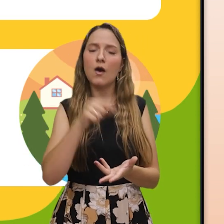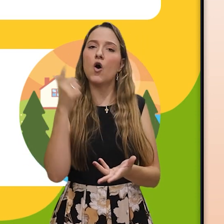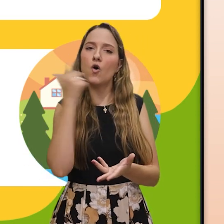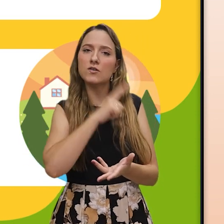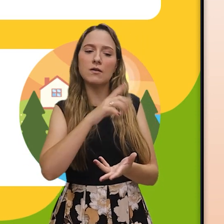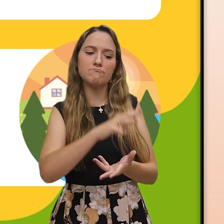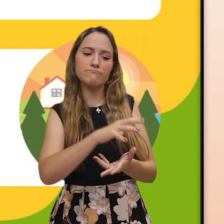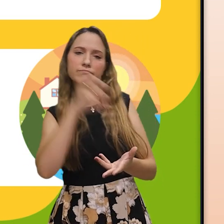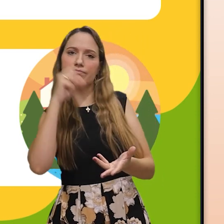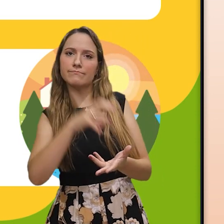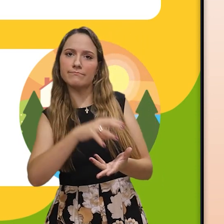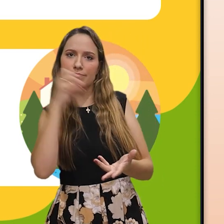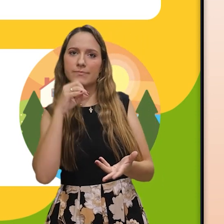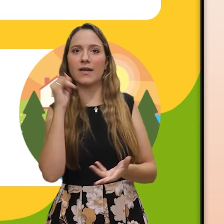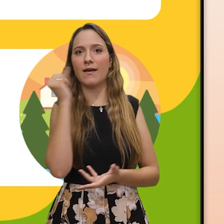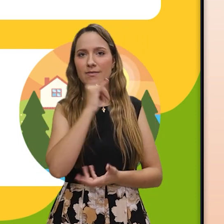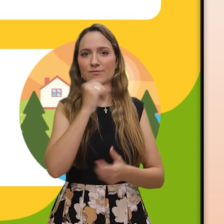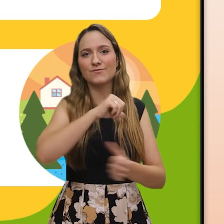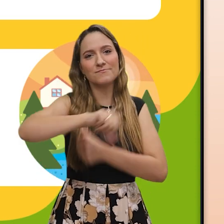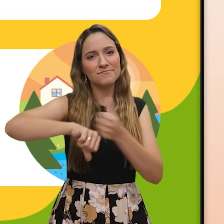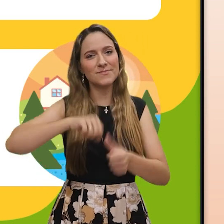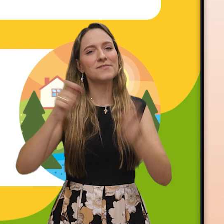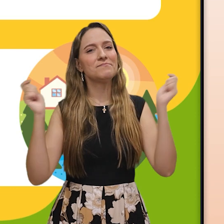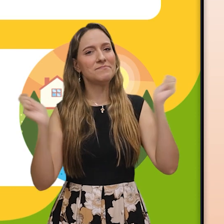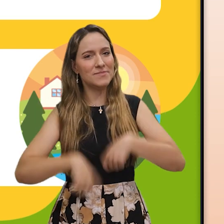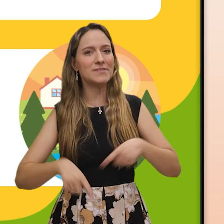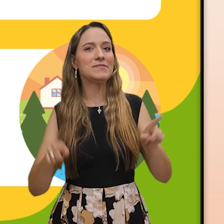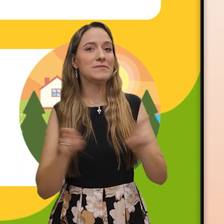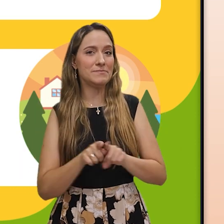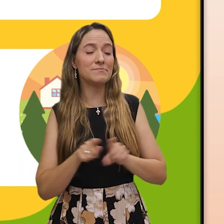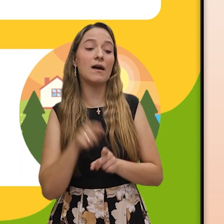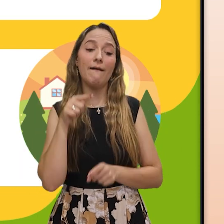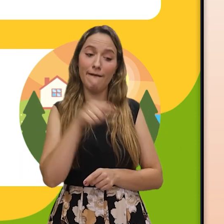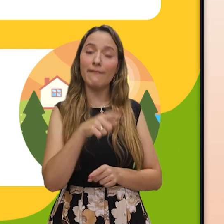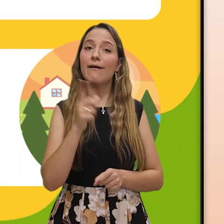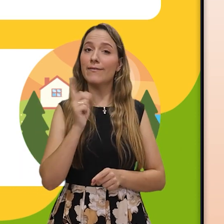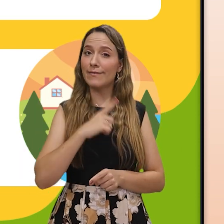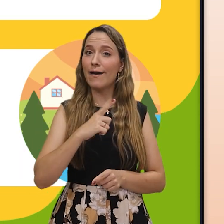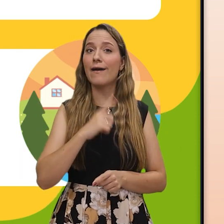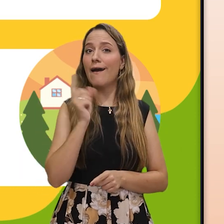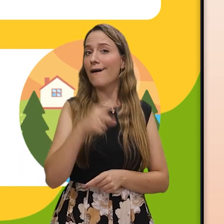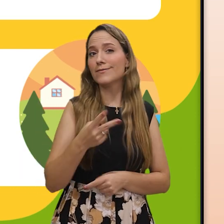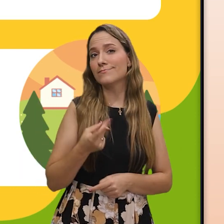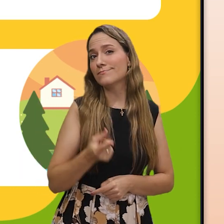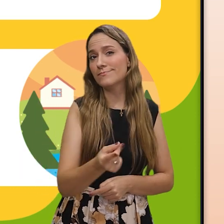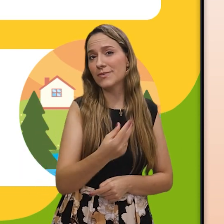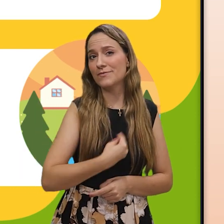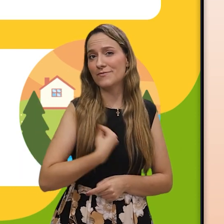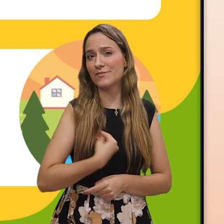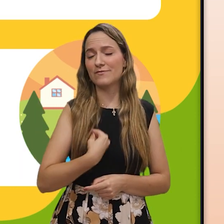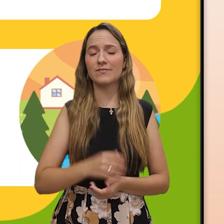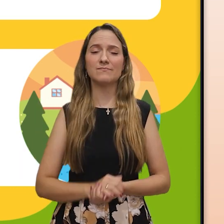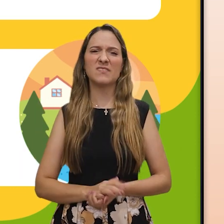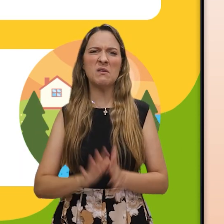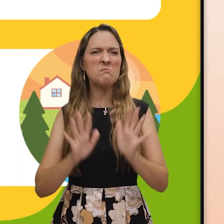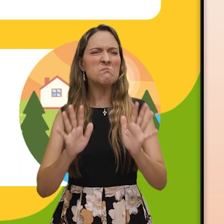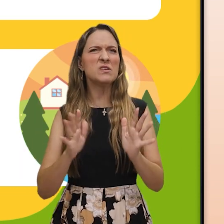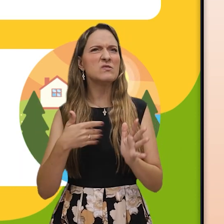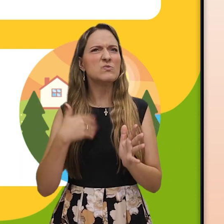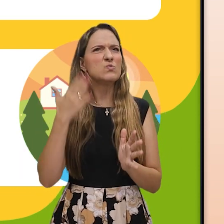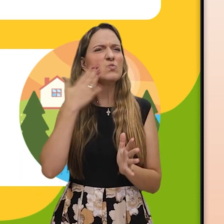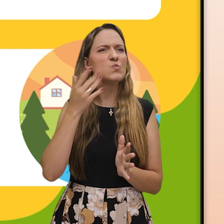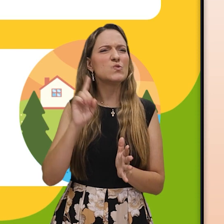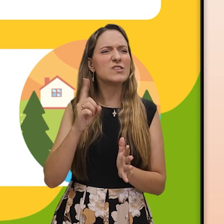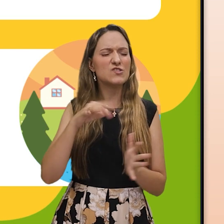quando usamos a energia geotérmica, usamos energia limpa e renovável. Mas eu não entendi muito bem.